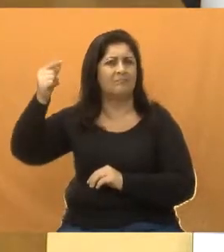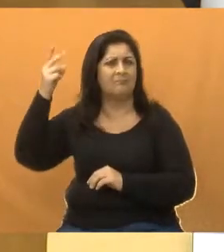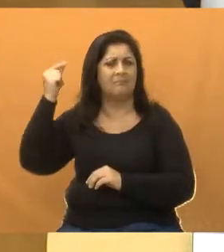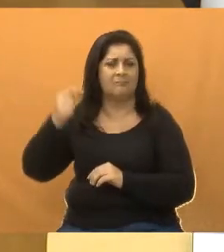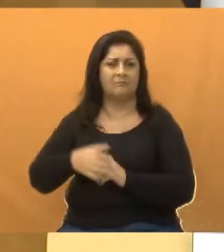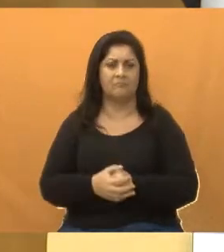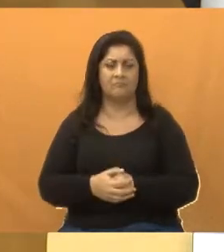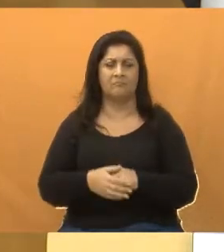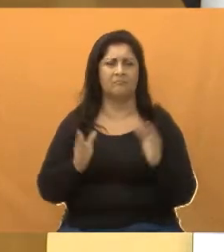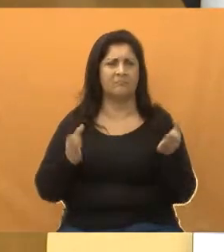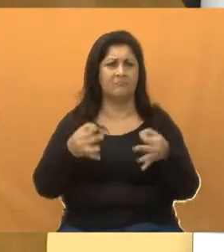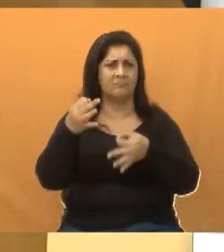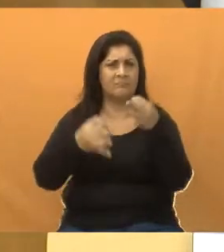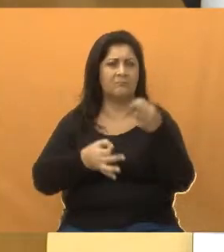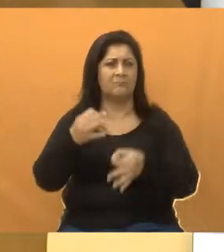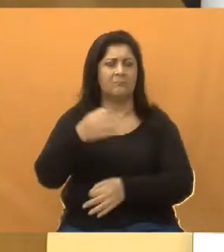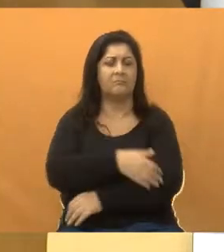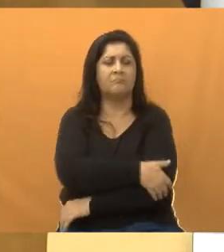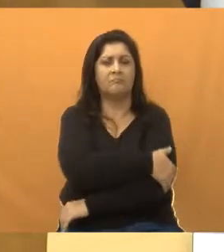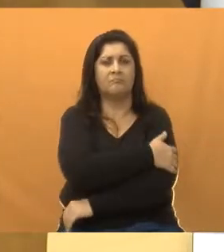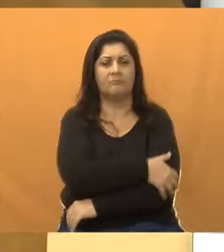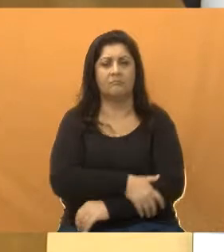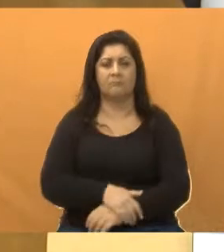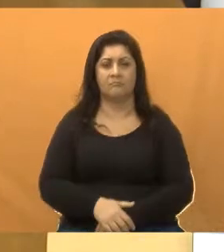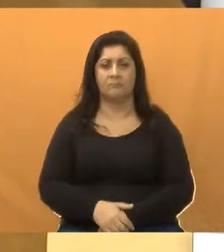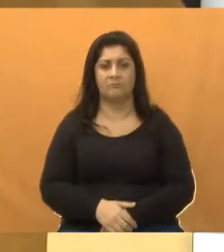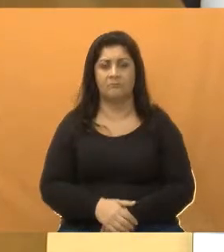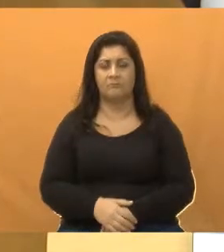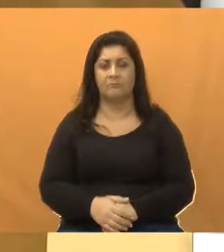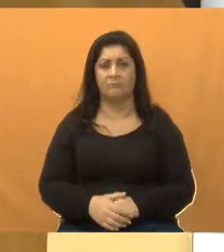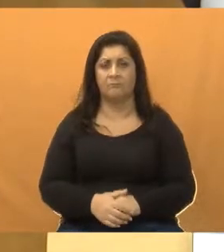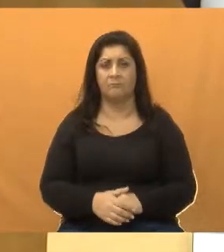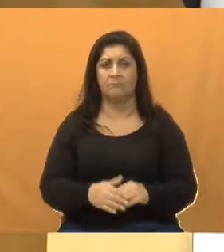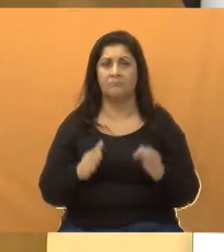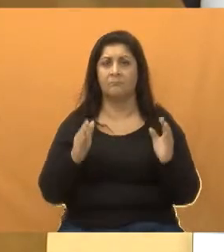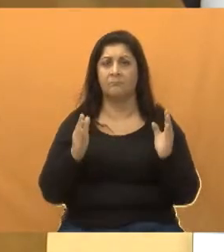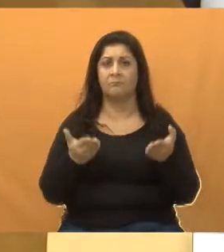está na justiça. Agora para ser isento.